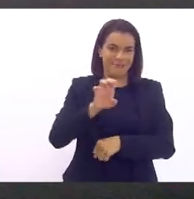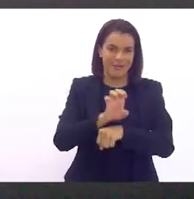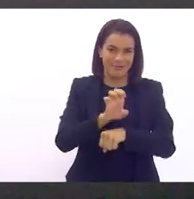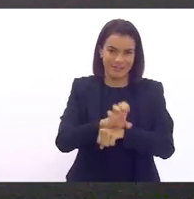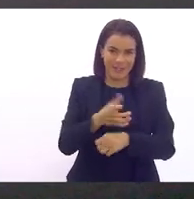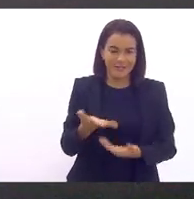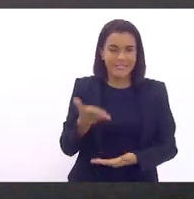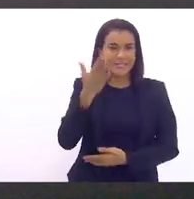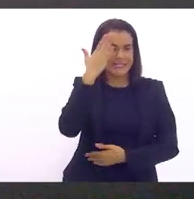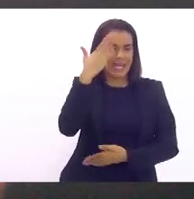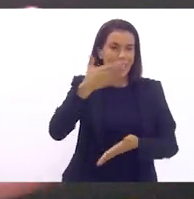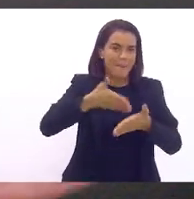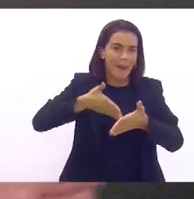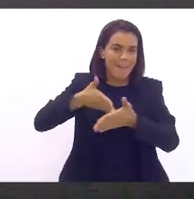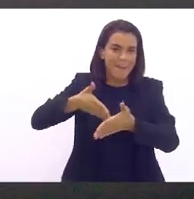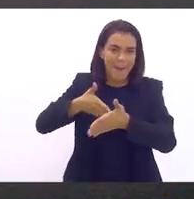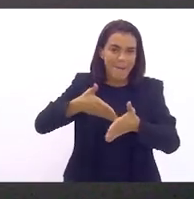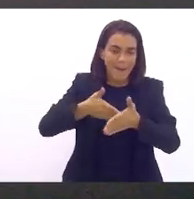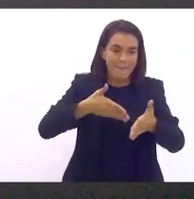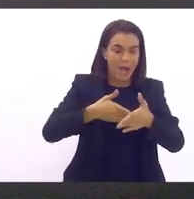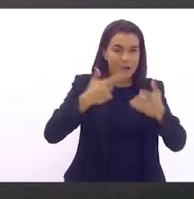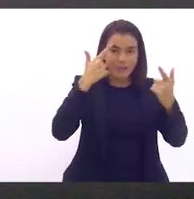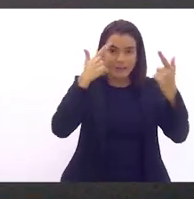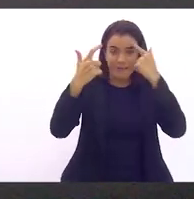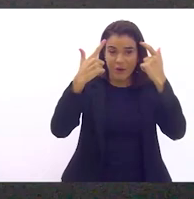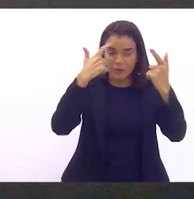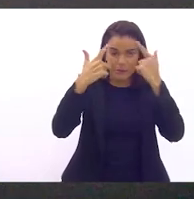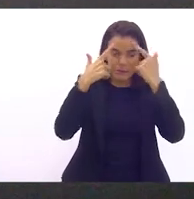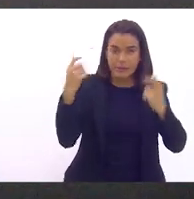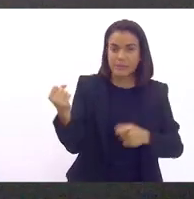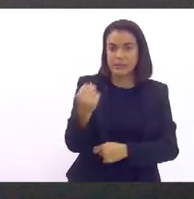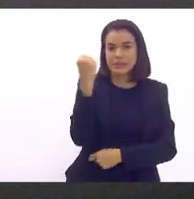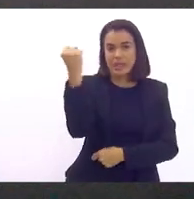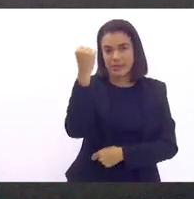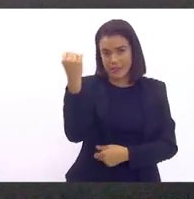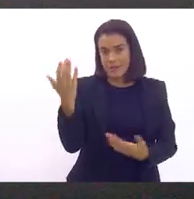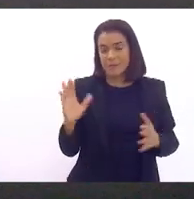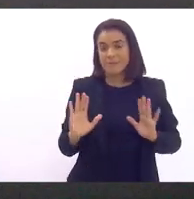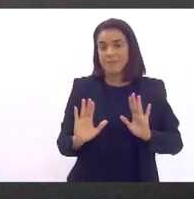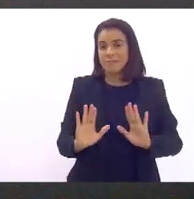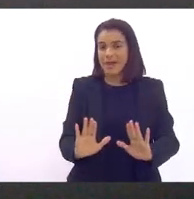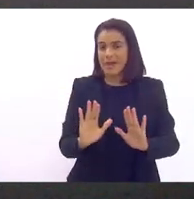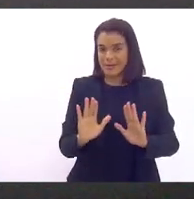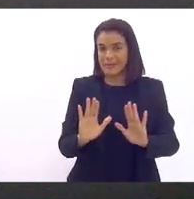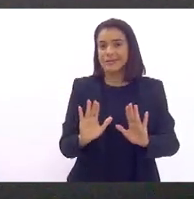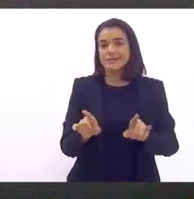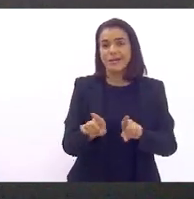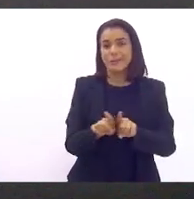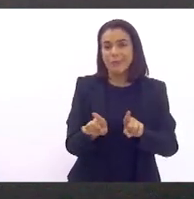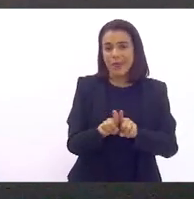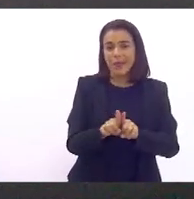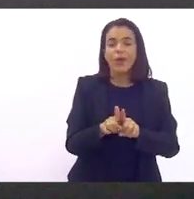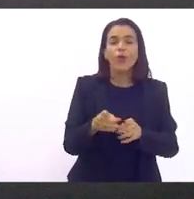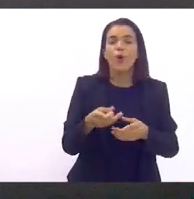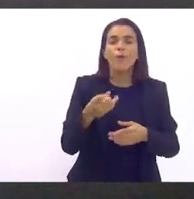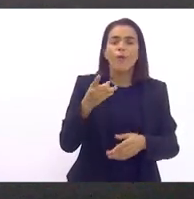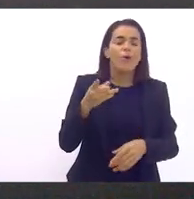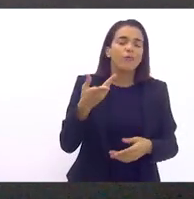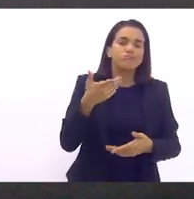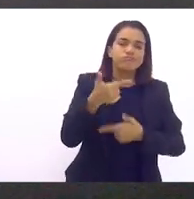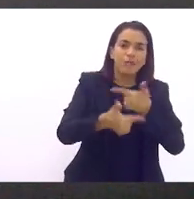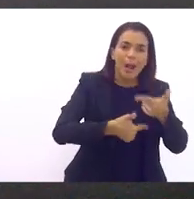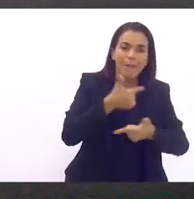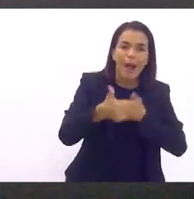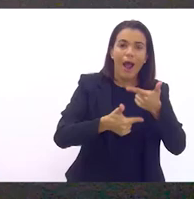sabe a dificuldade que estado enfrenta essa questão da violência É seríssima né mas um dos principais eixos combate a viol é você criar